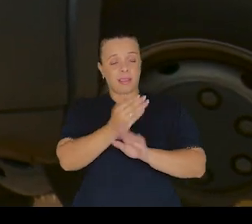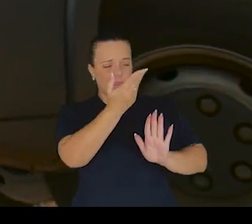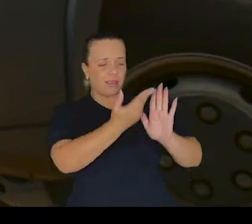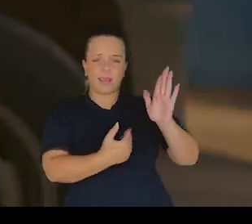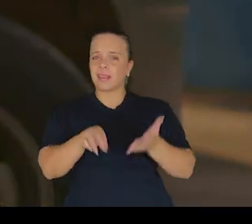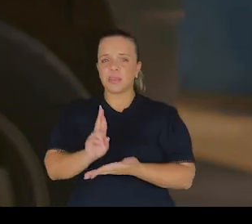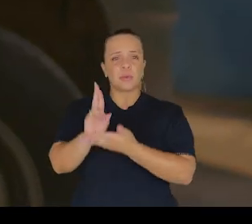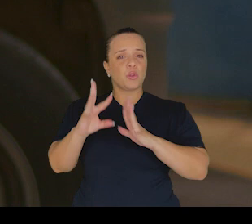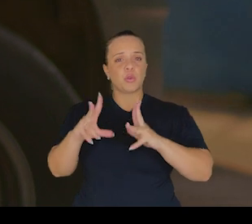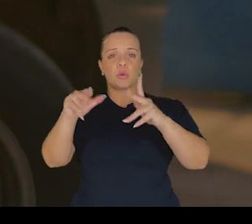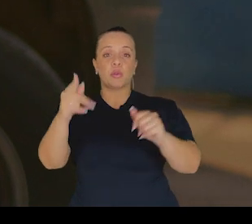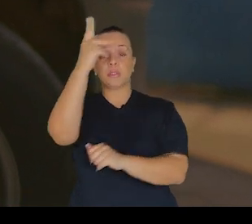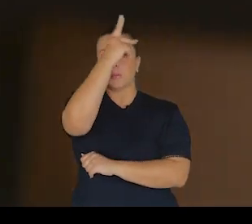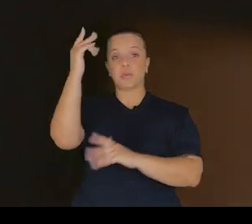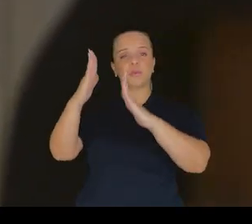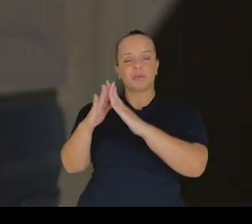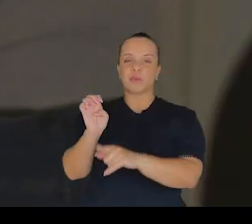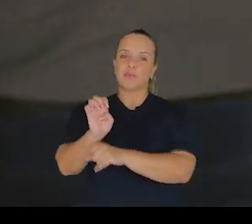representem todos os mato-grossenses.